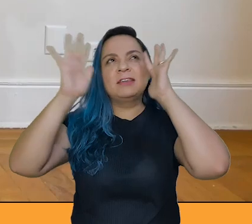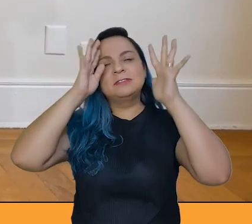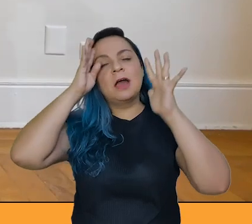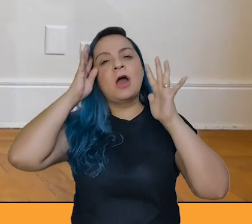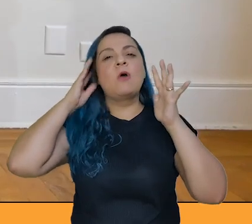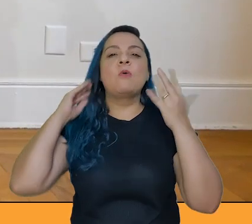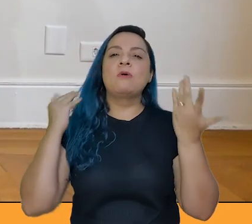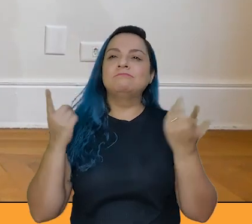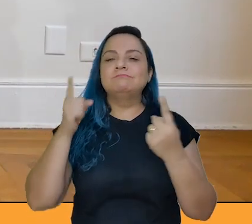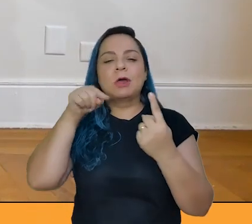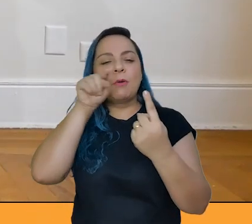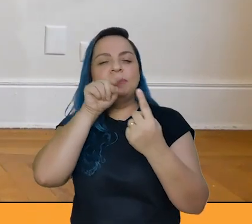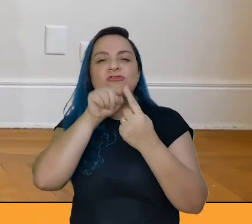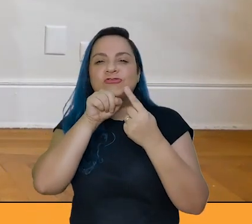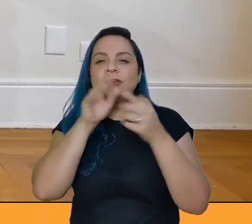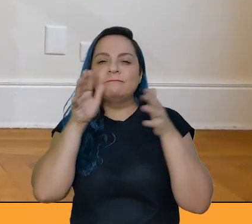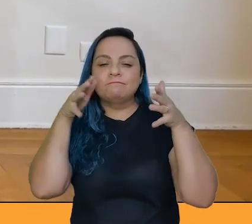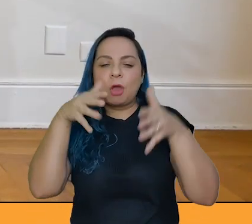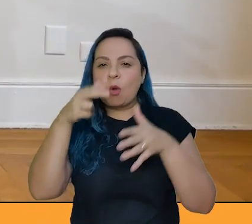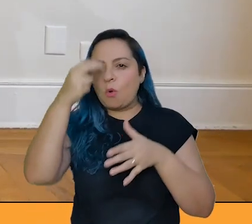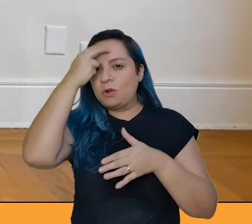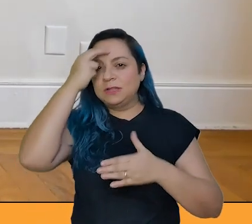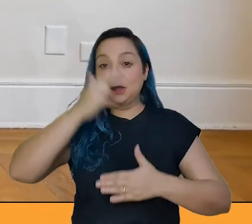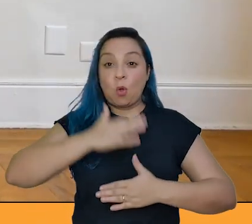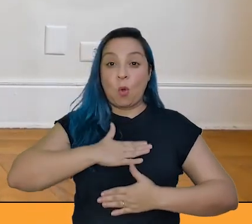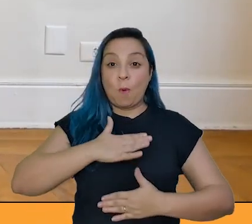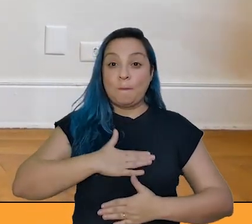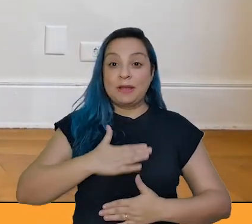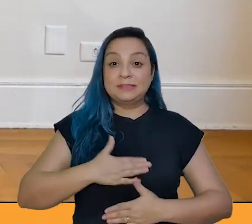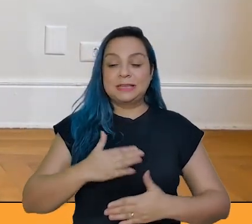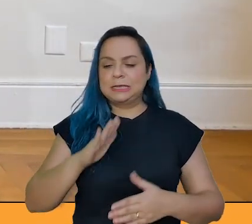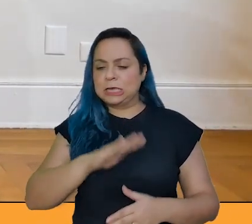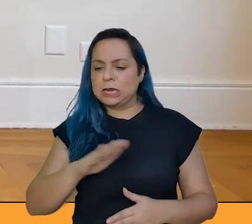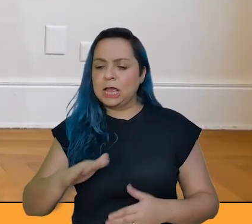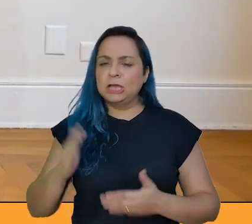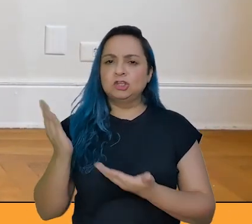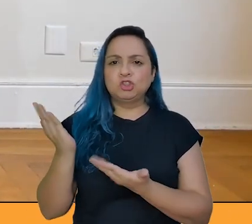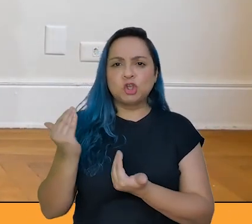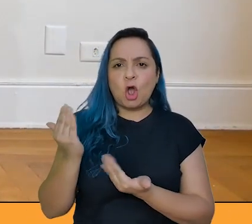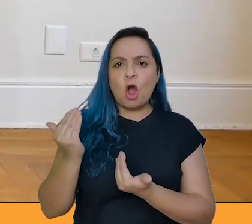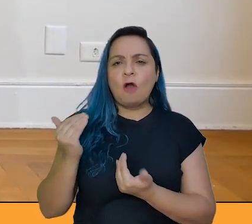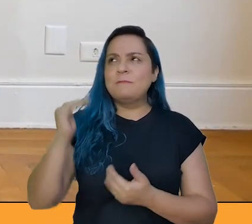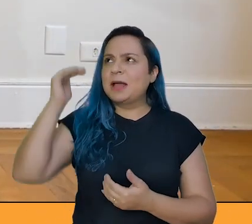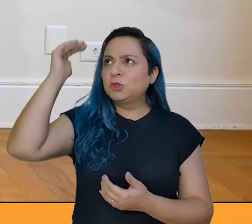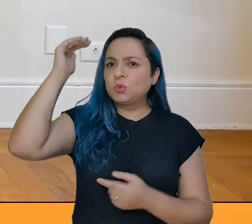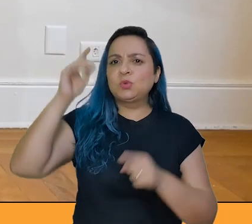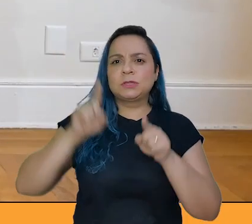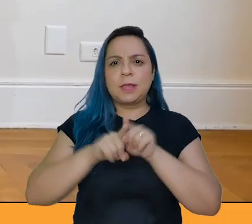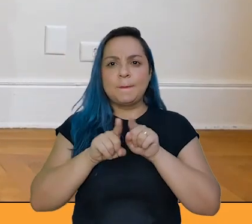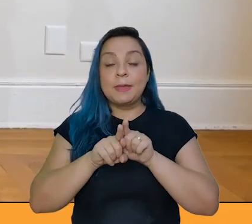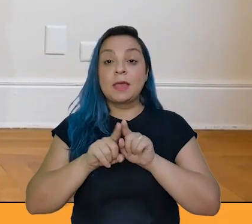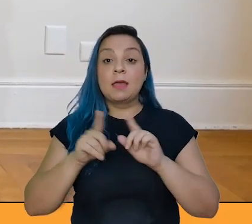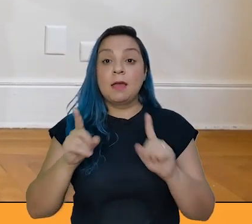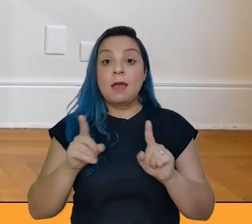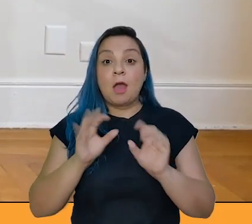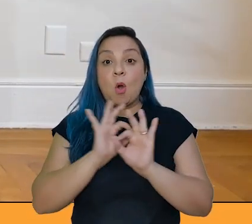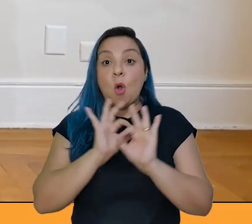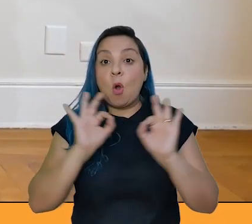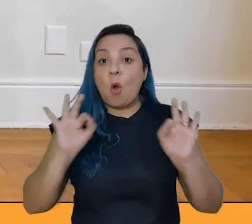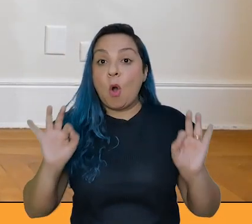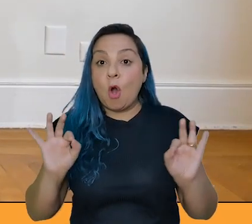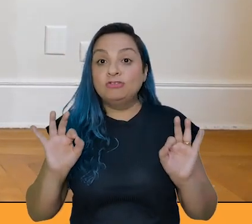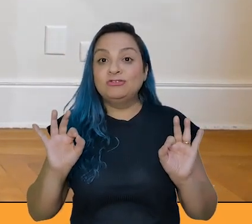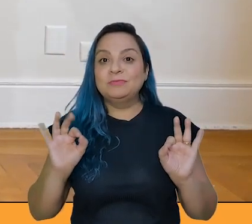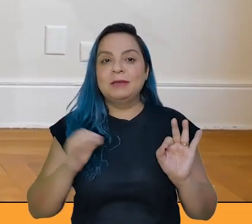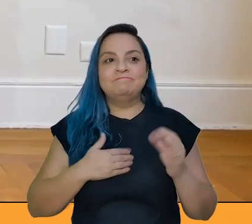reflexão, essa perspectiva, essa visão sobre a consciência corporal para crianças, para jovens, para adultos também, ela é uma ótima